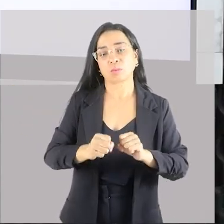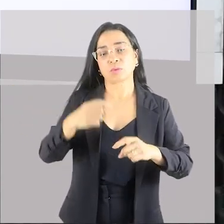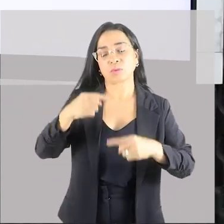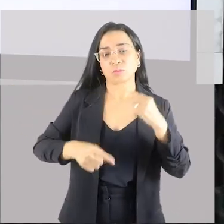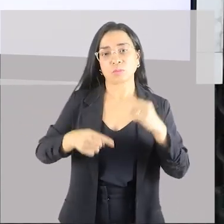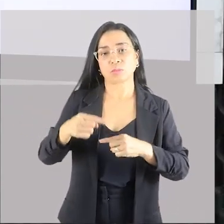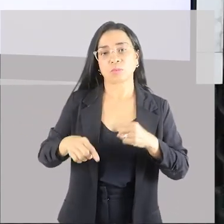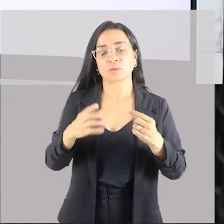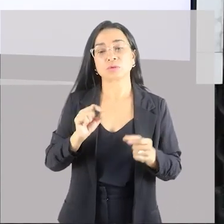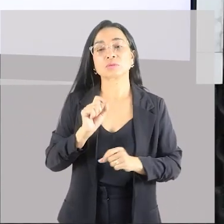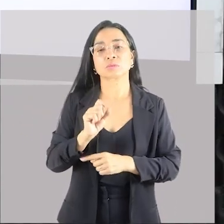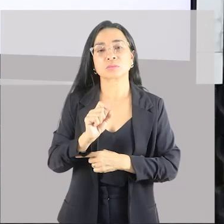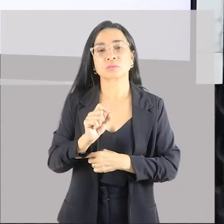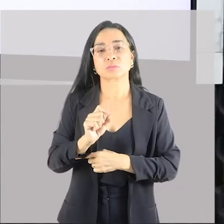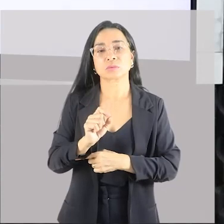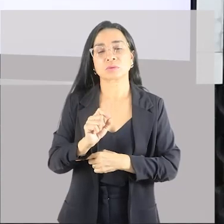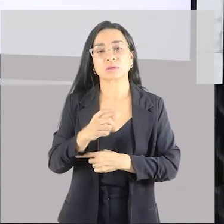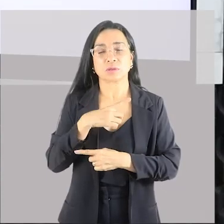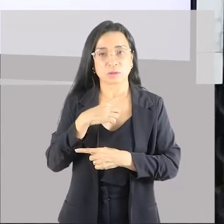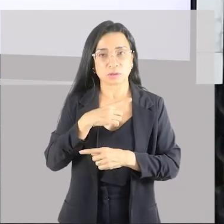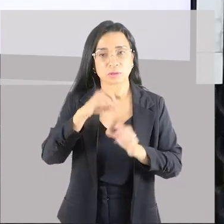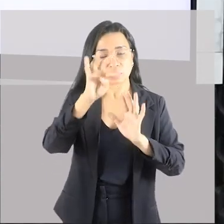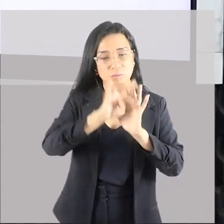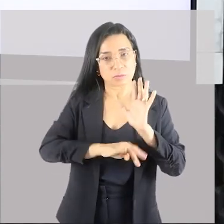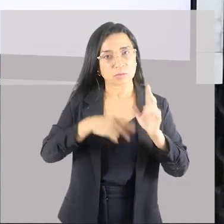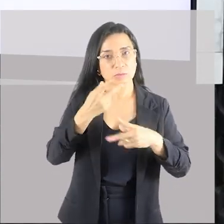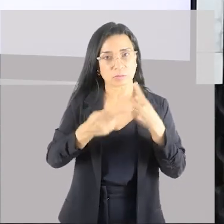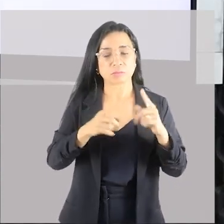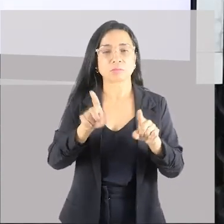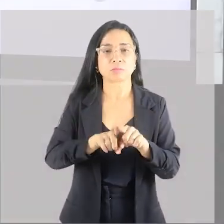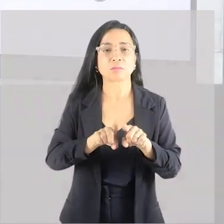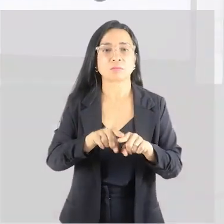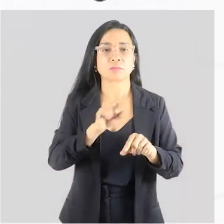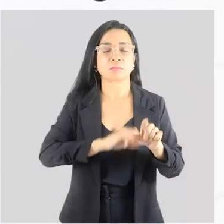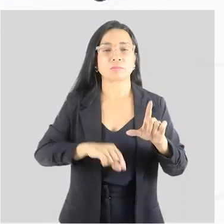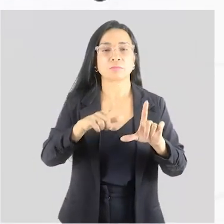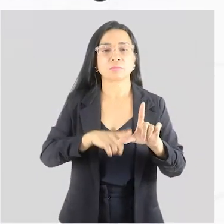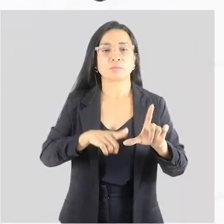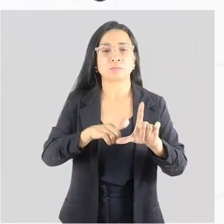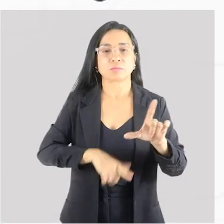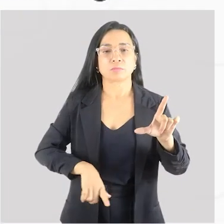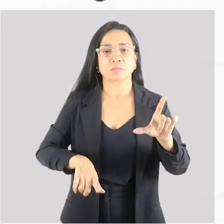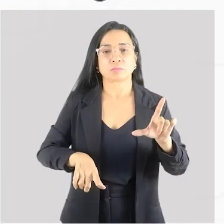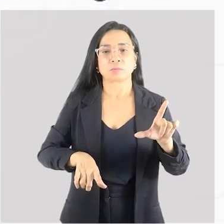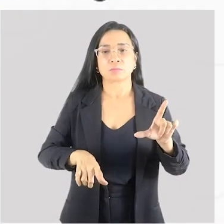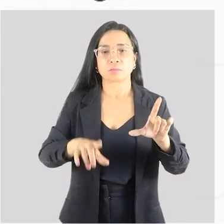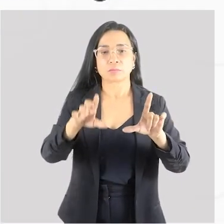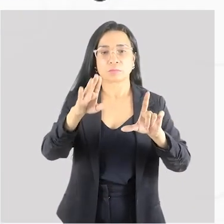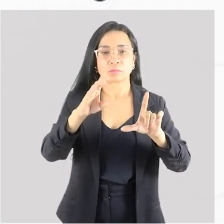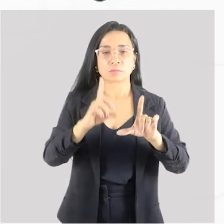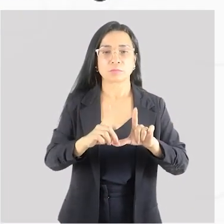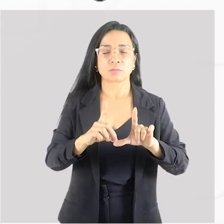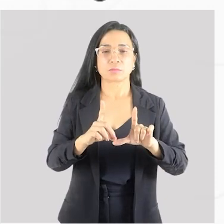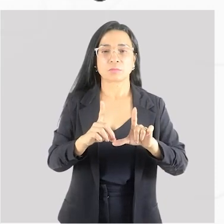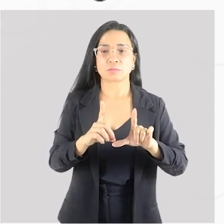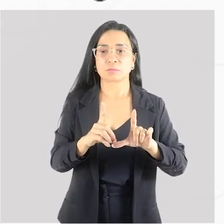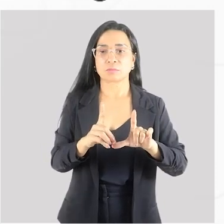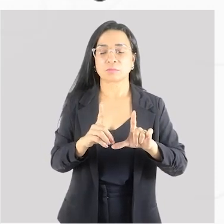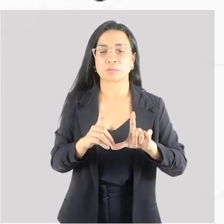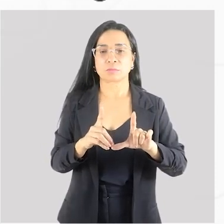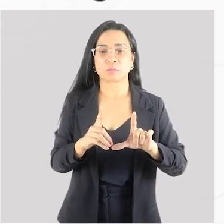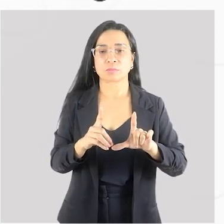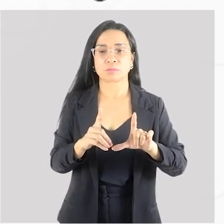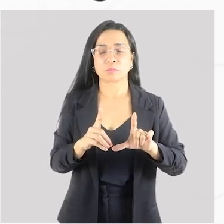no texto partes falando isso também. Segundo Locke, a existência de permissão para agir é compatível com o estado